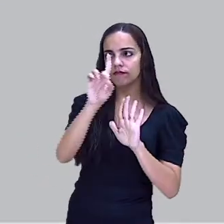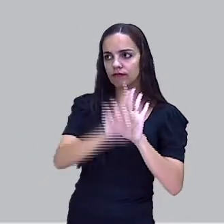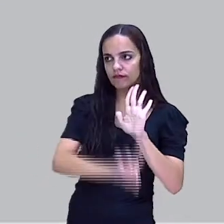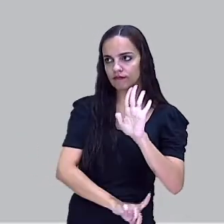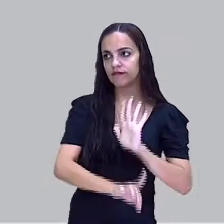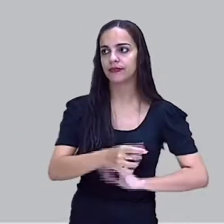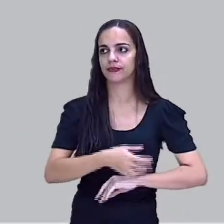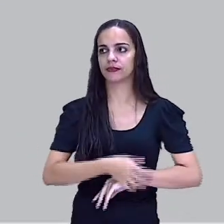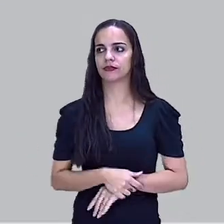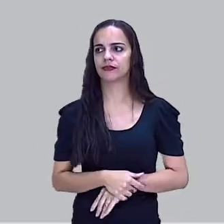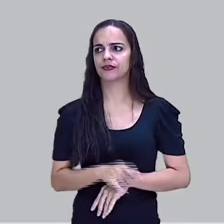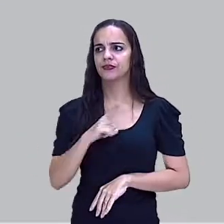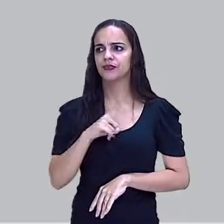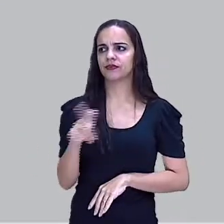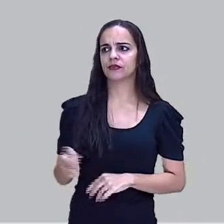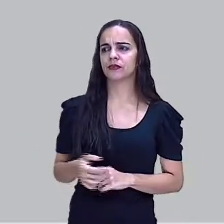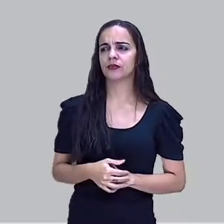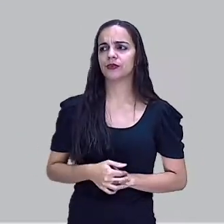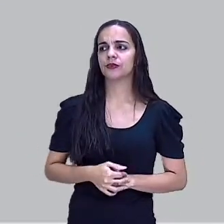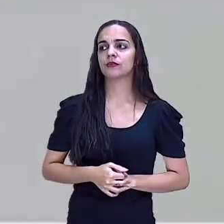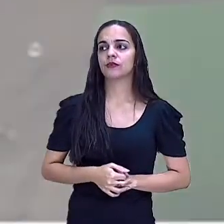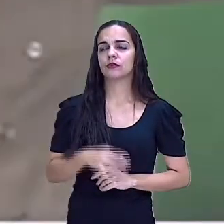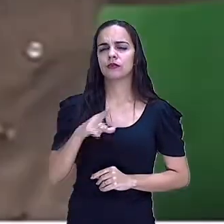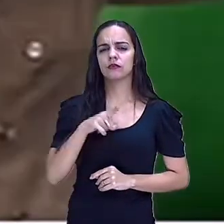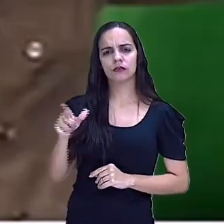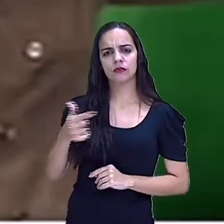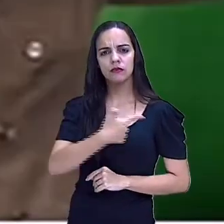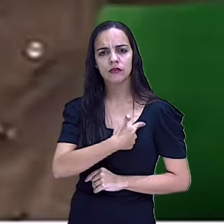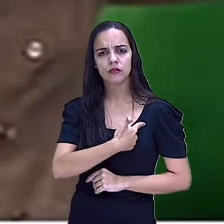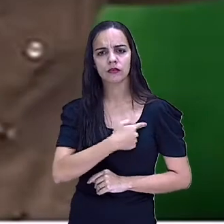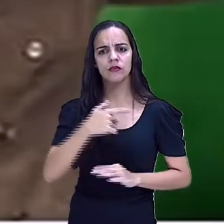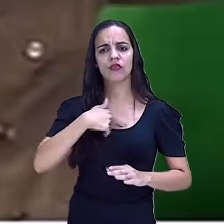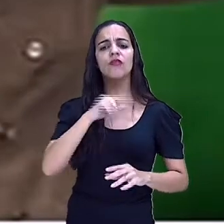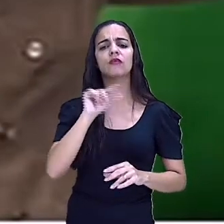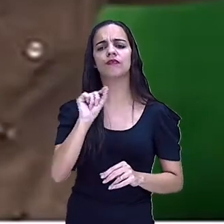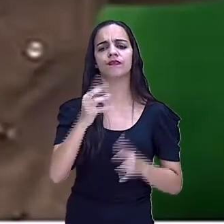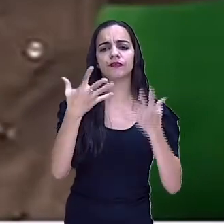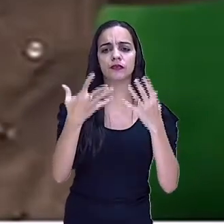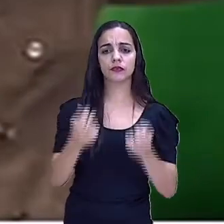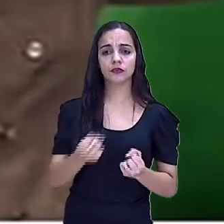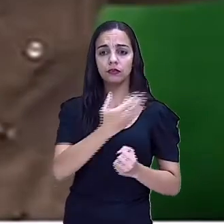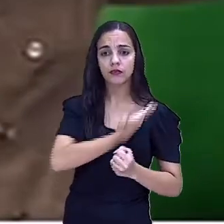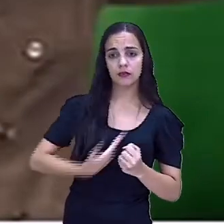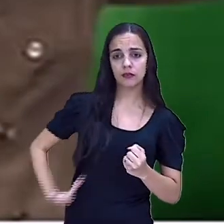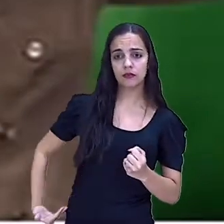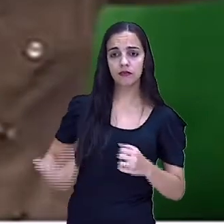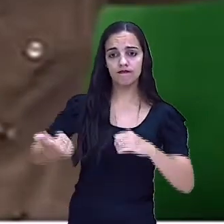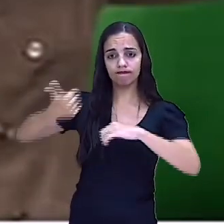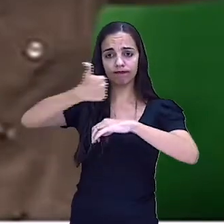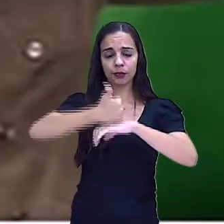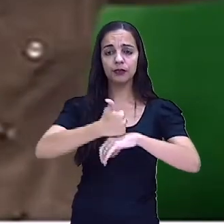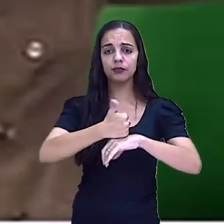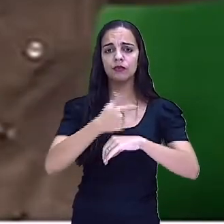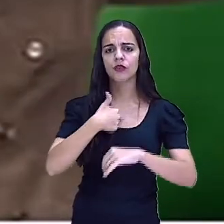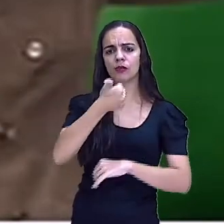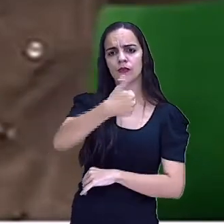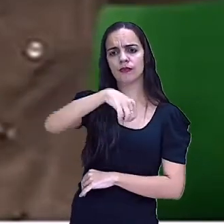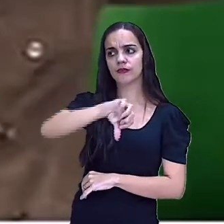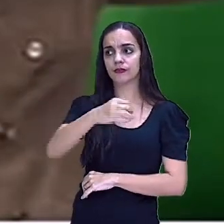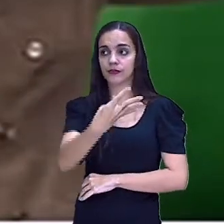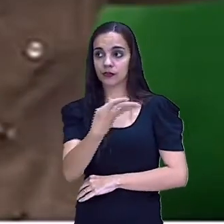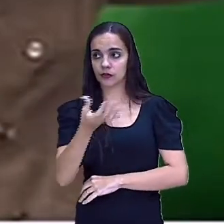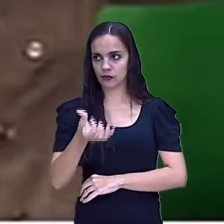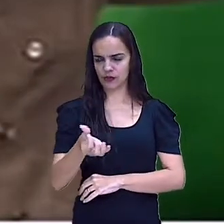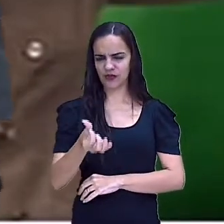Dutra assumiu a presidência em 1946, anunciando que seria o presidente de todos